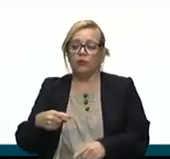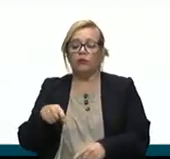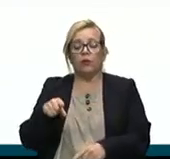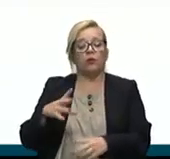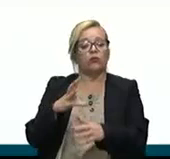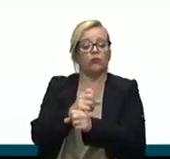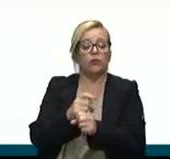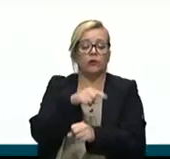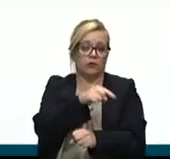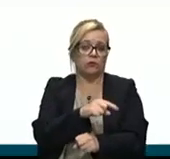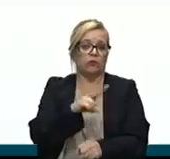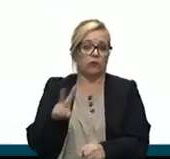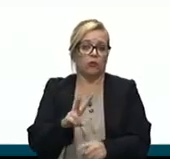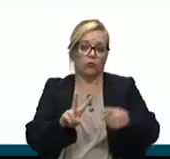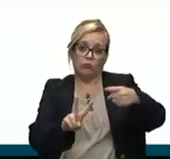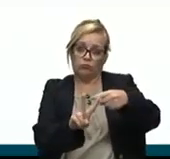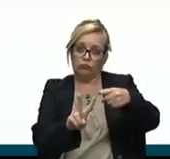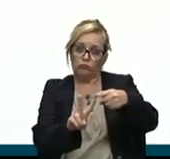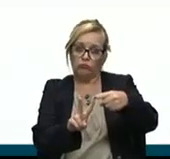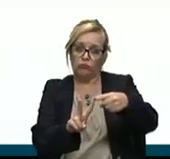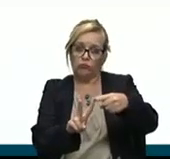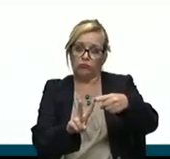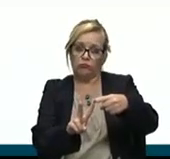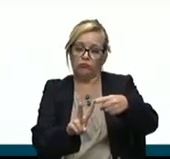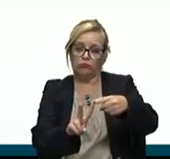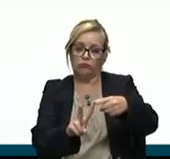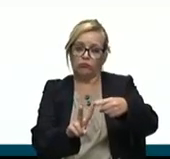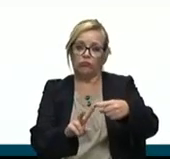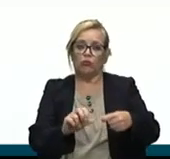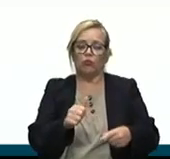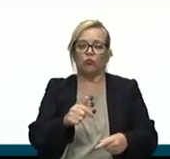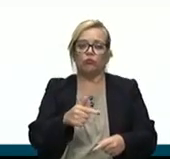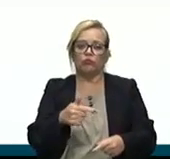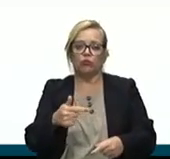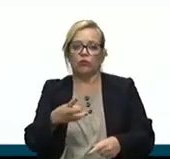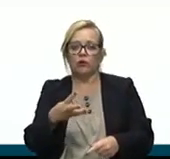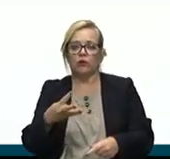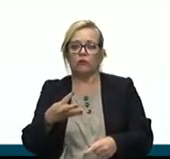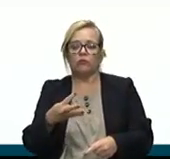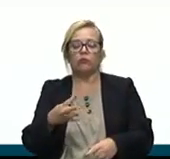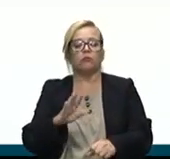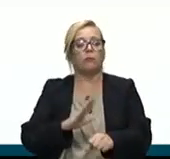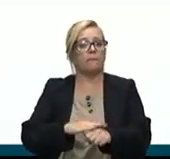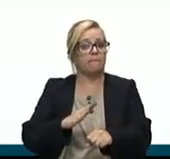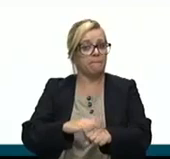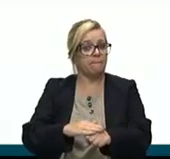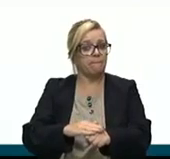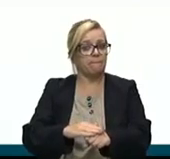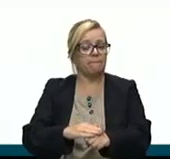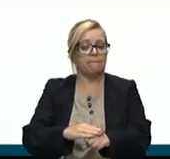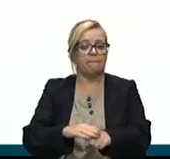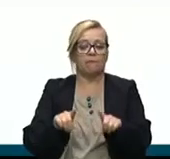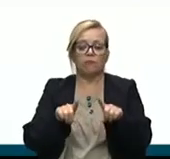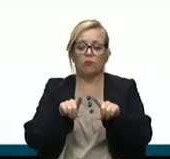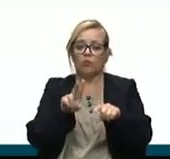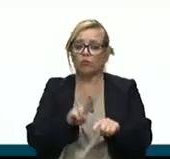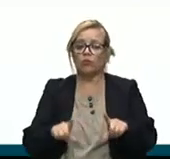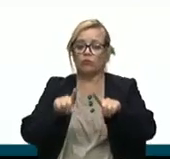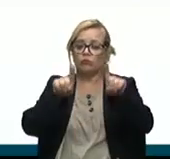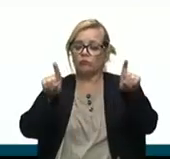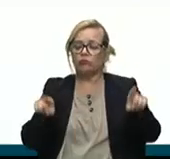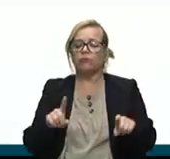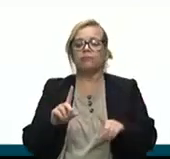desses valores. Então, 1 mais 2 mais 3 mais 4, entre parênteses,